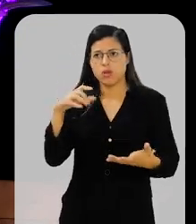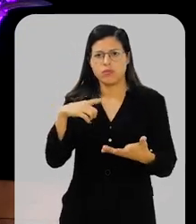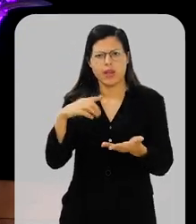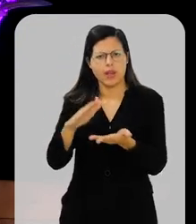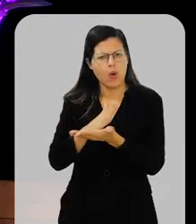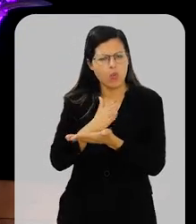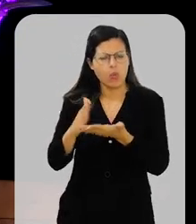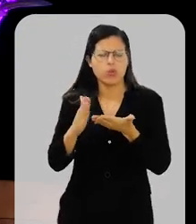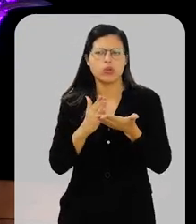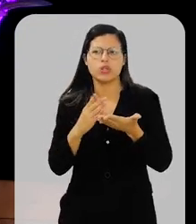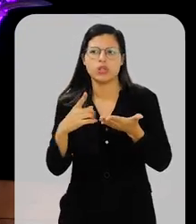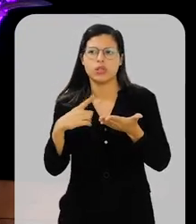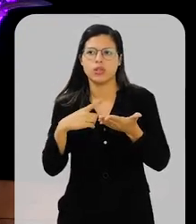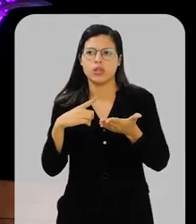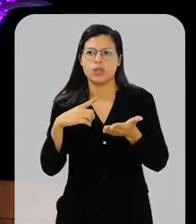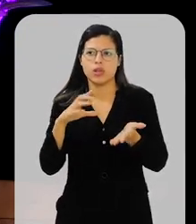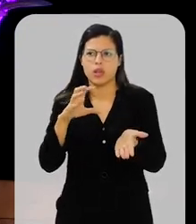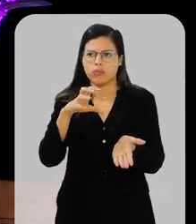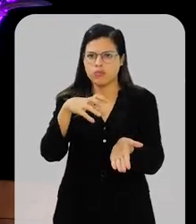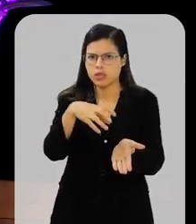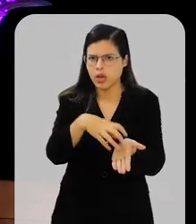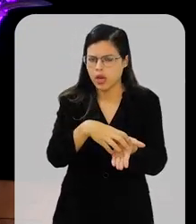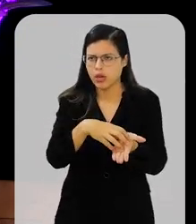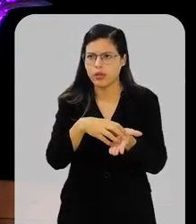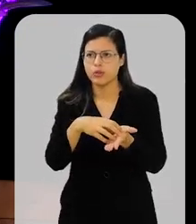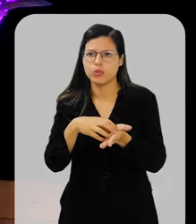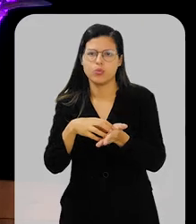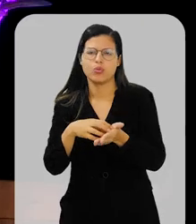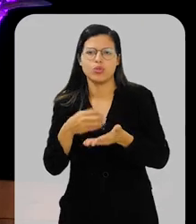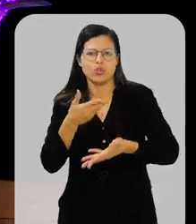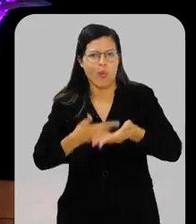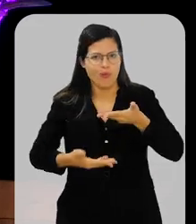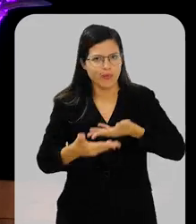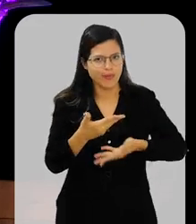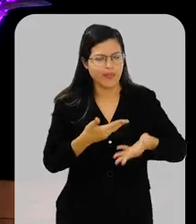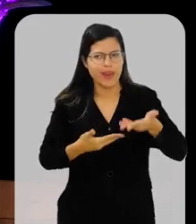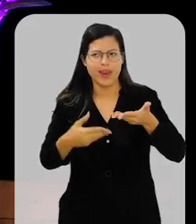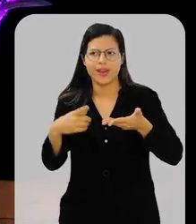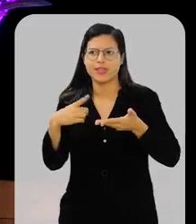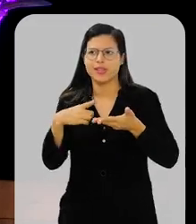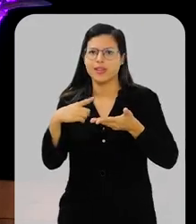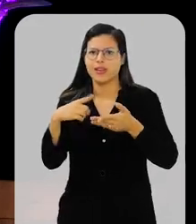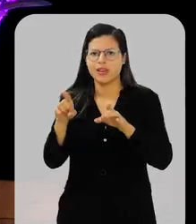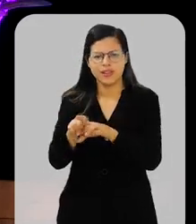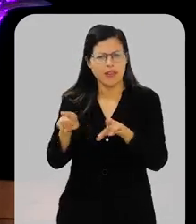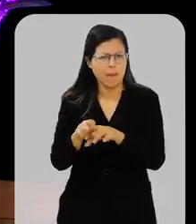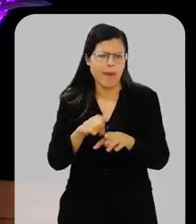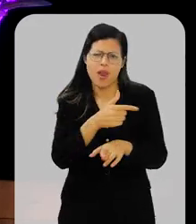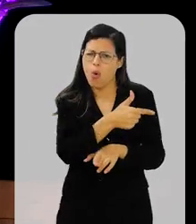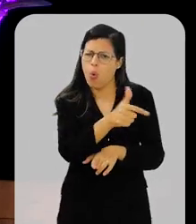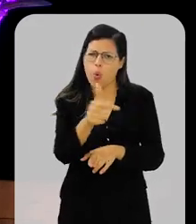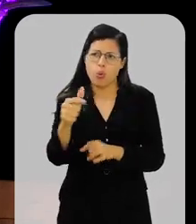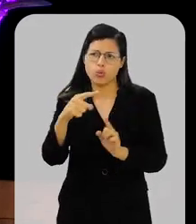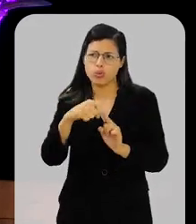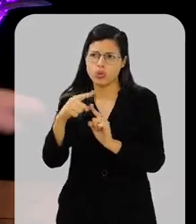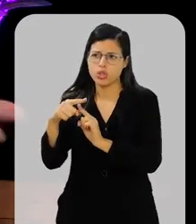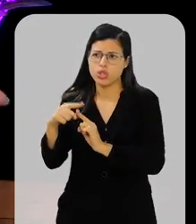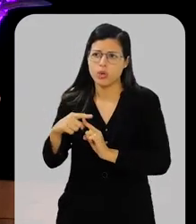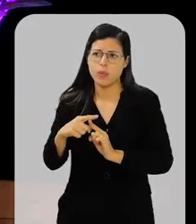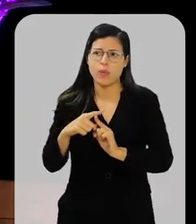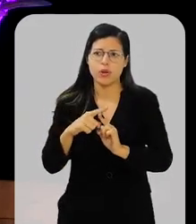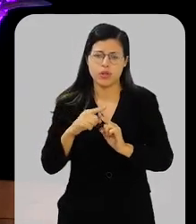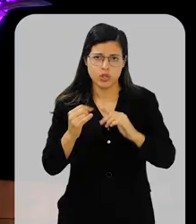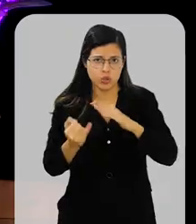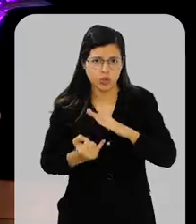tem algumas, tá? A gente tem o centro-dia, a gente tem o centro de convivência, a gente tem repúblicas e a gente tem